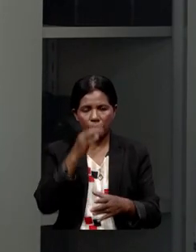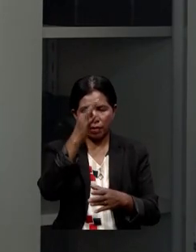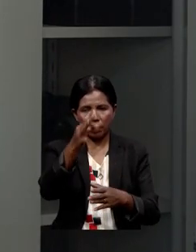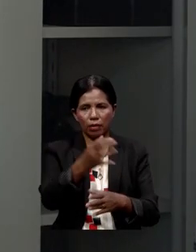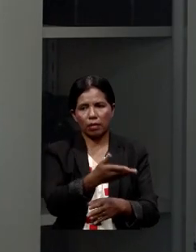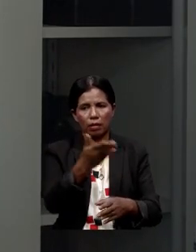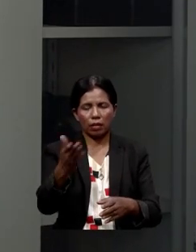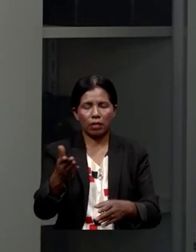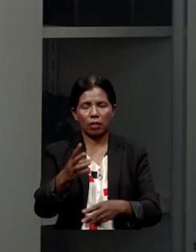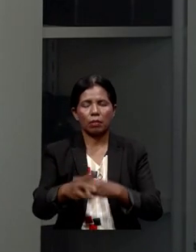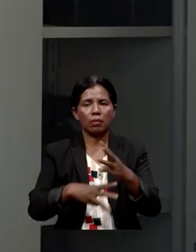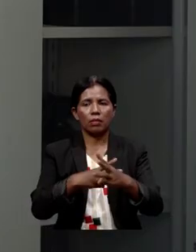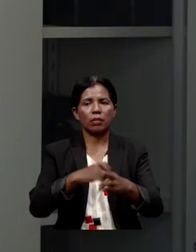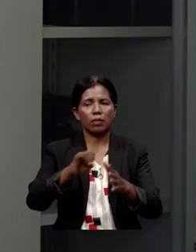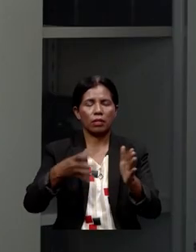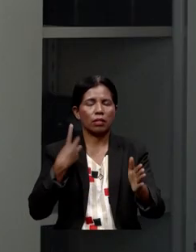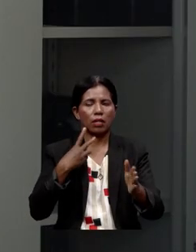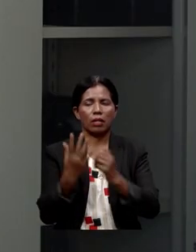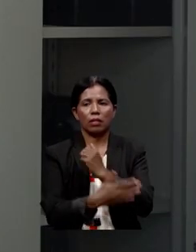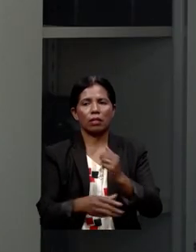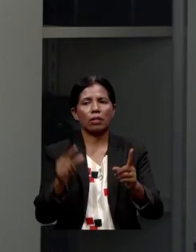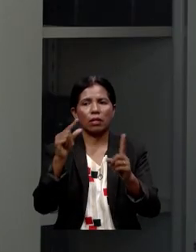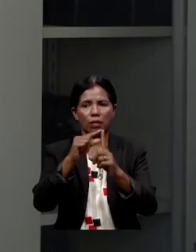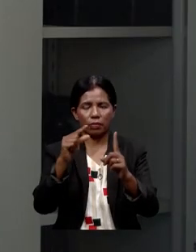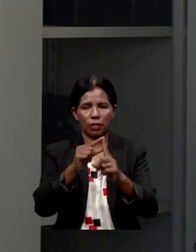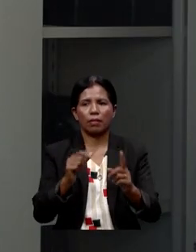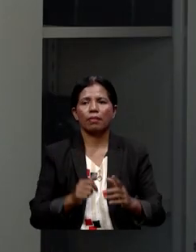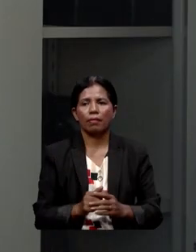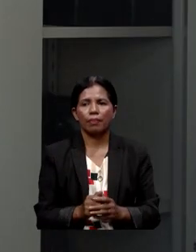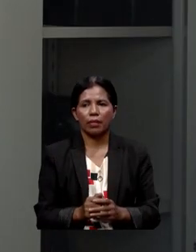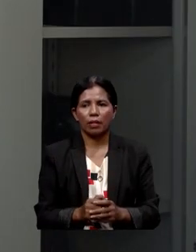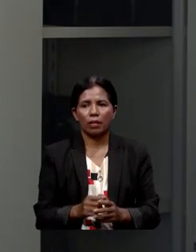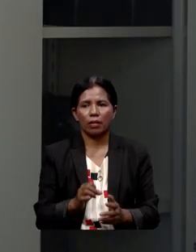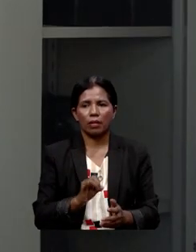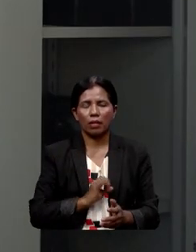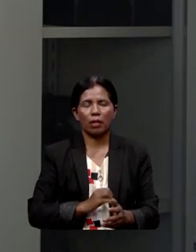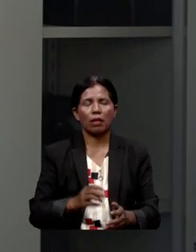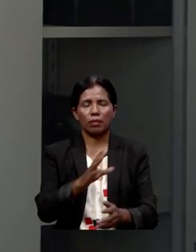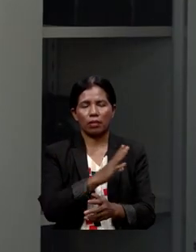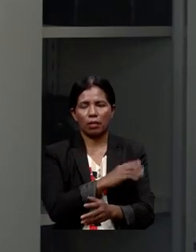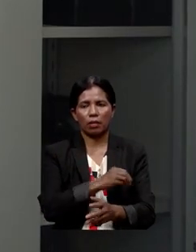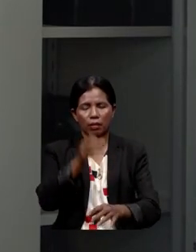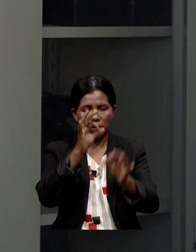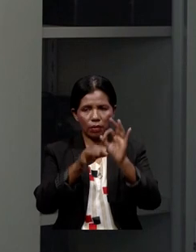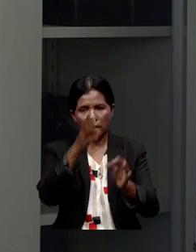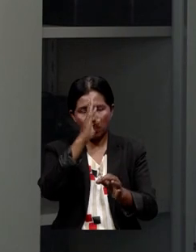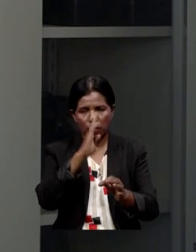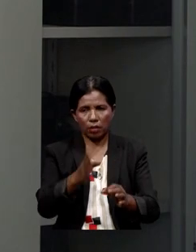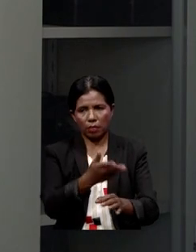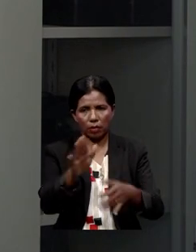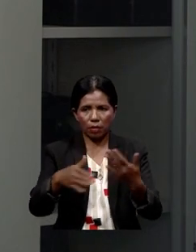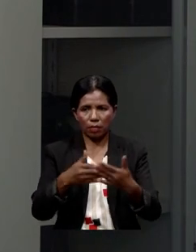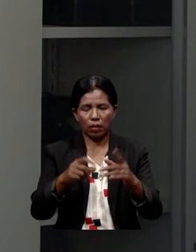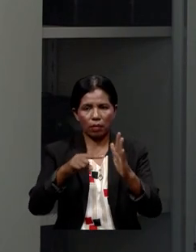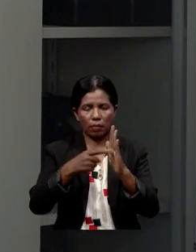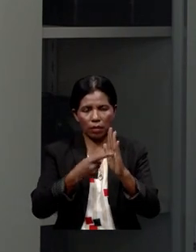konin mundo jurnalismo ni ita tuhadi itenerai ne holy fua nos kala tanda na haus espera Maromone tulu mau mana sira mos bele